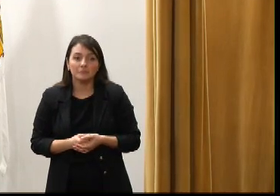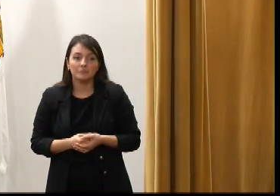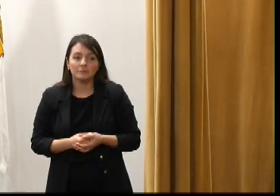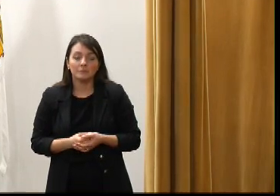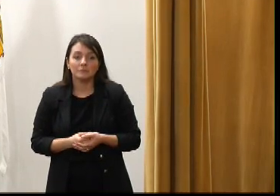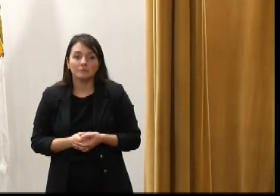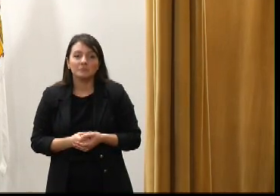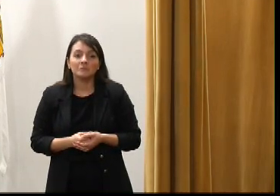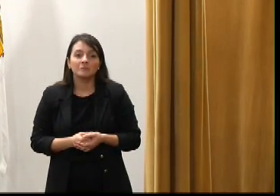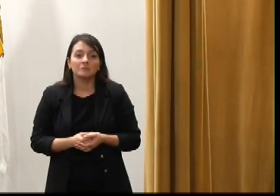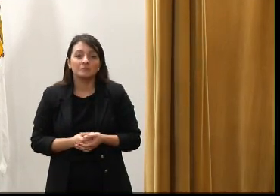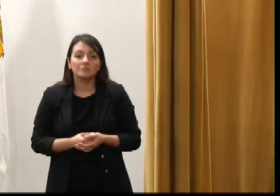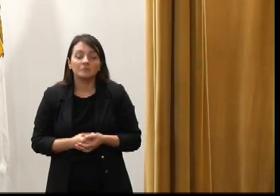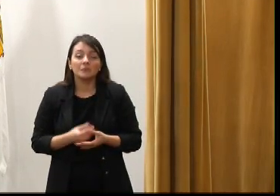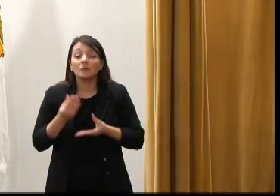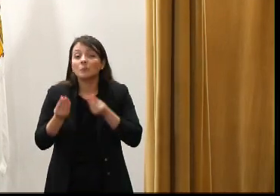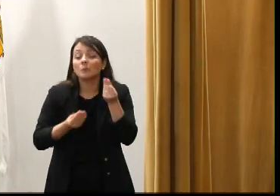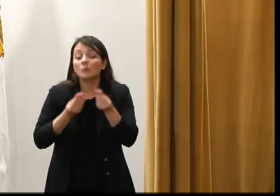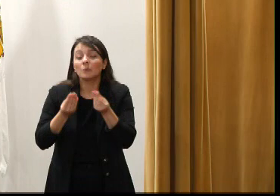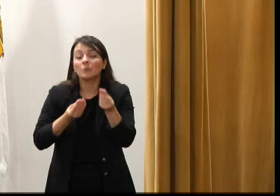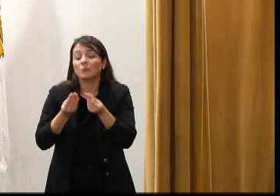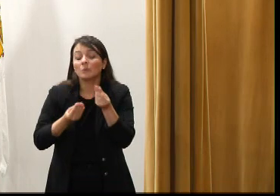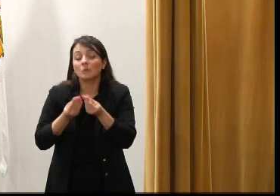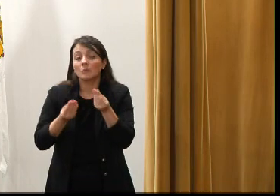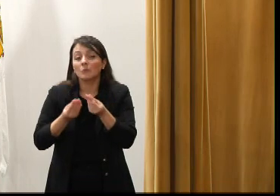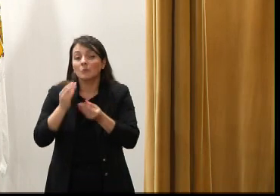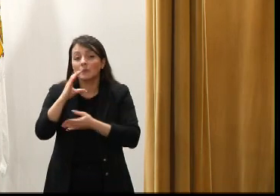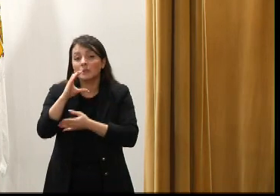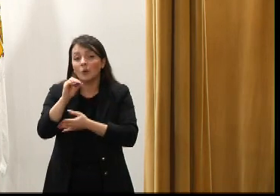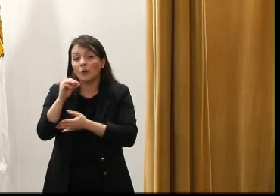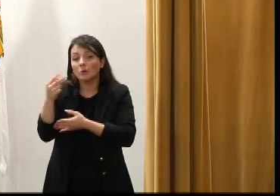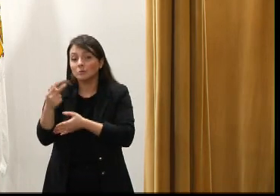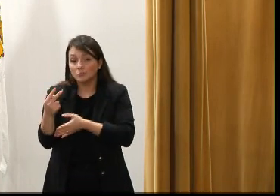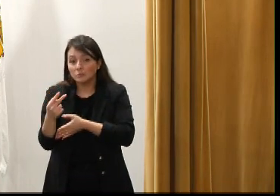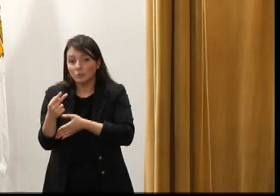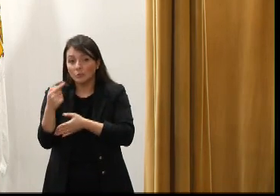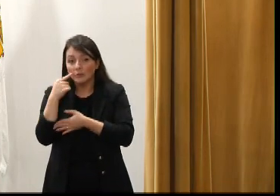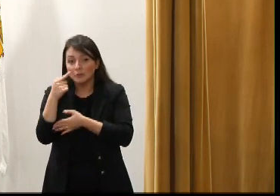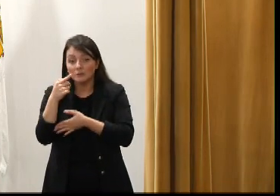Bom, como é que entra então o CO2